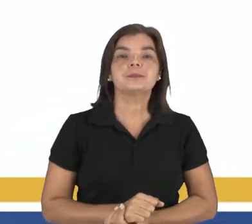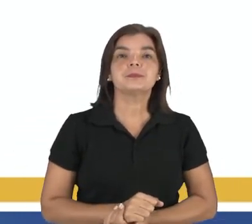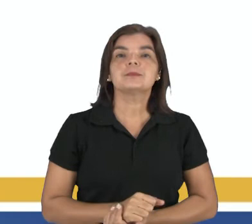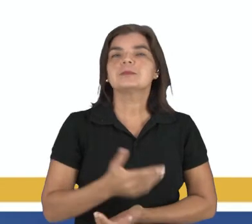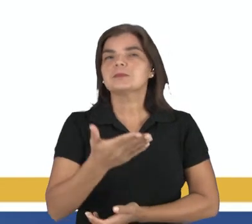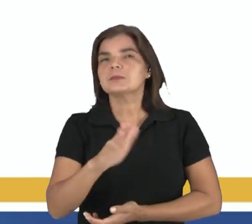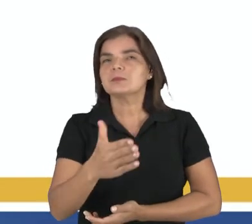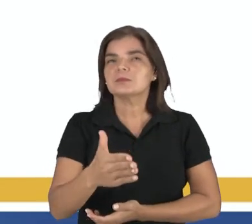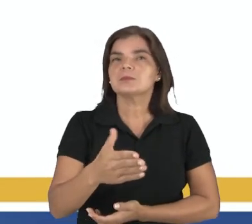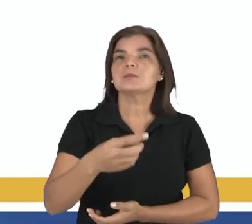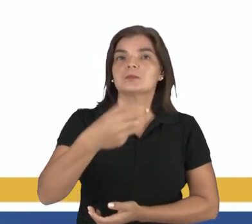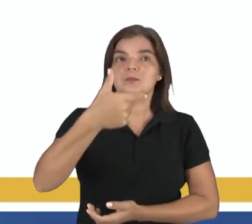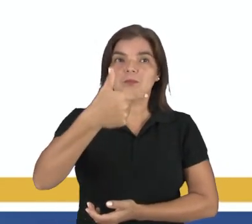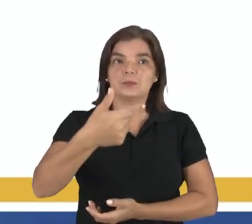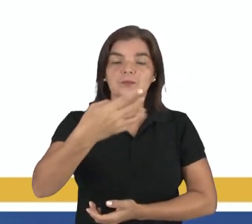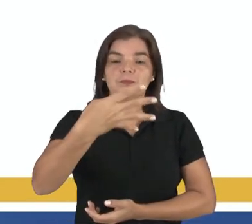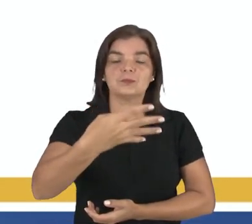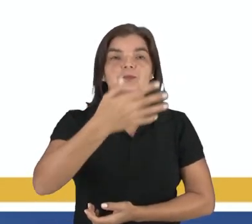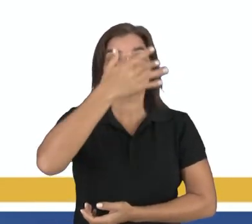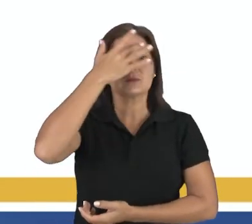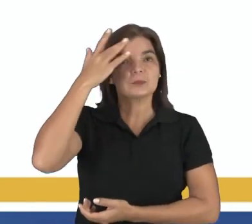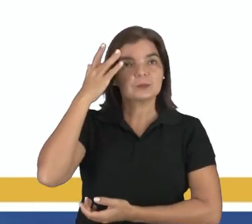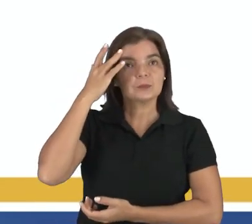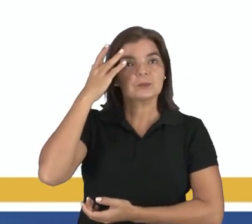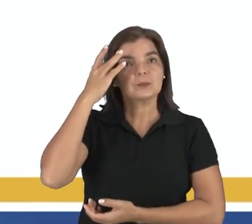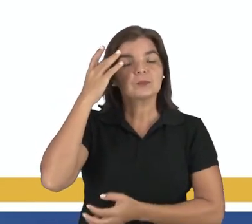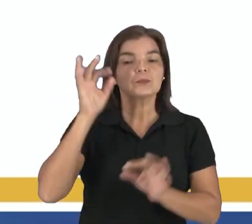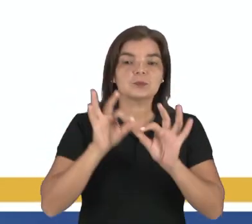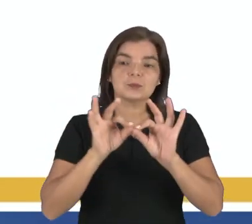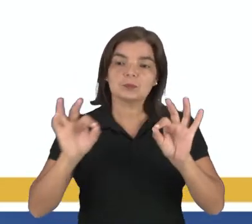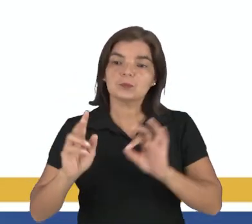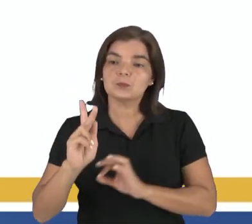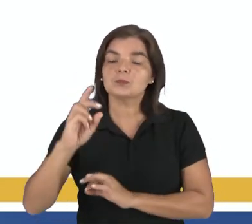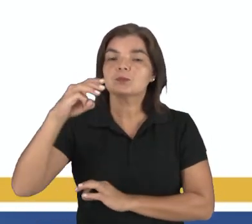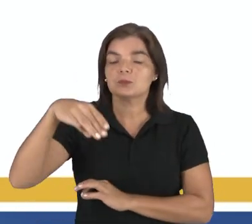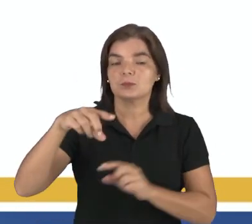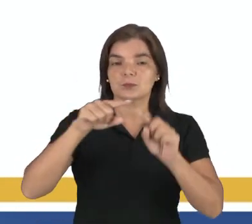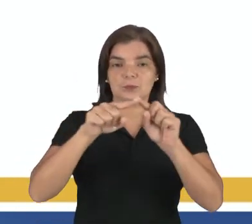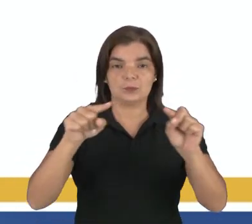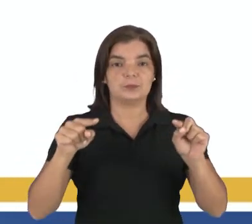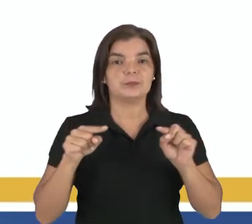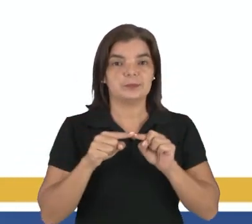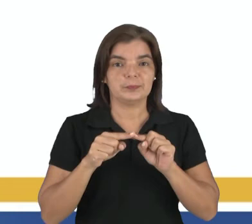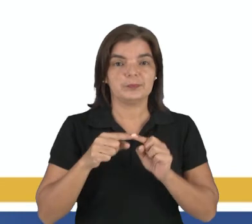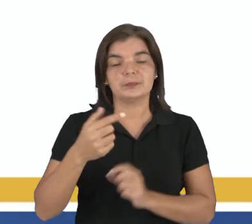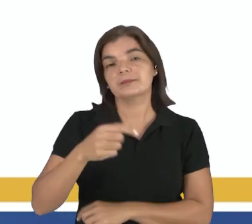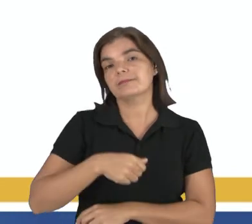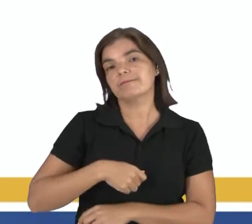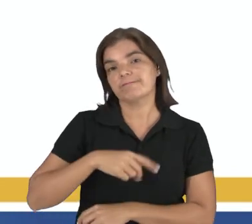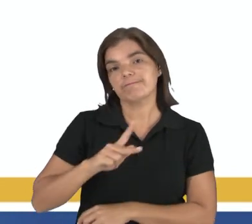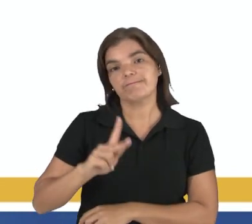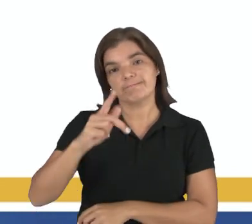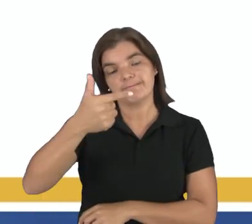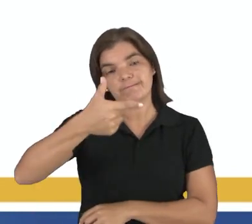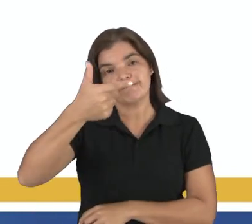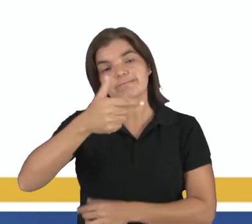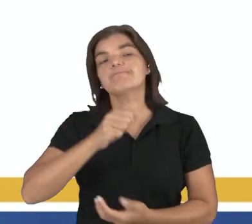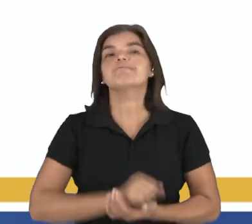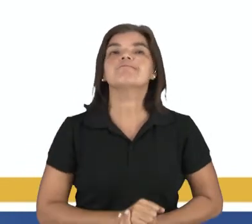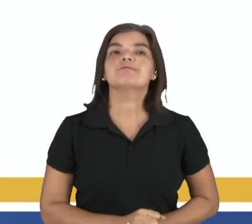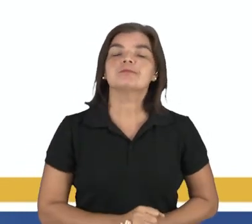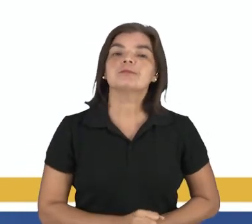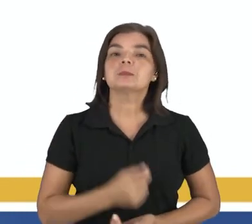país, haverá em média cerca de 24 habitantes por quilômetro quadrado. Então, percebam